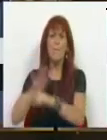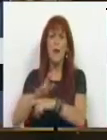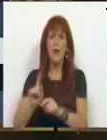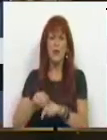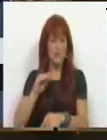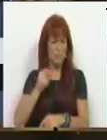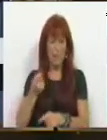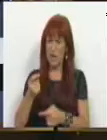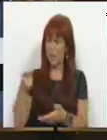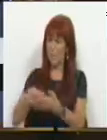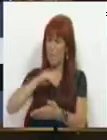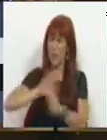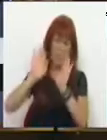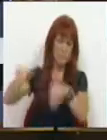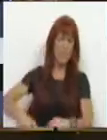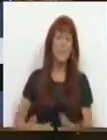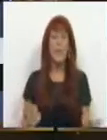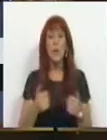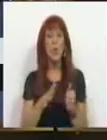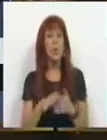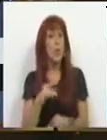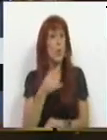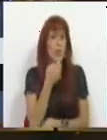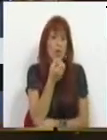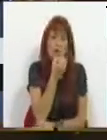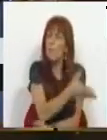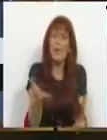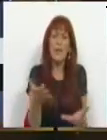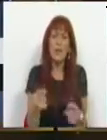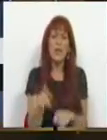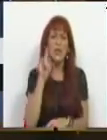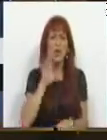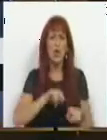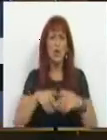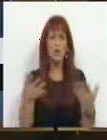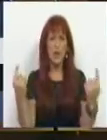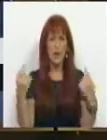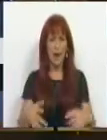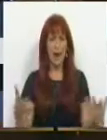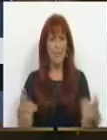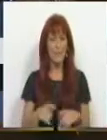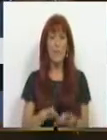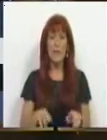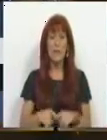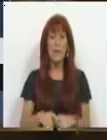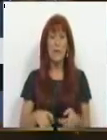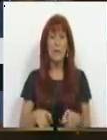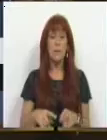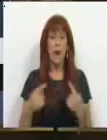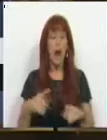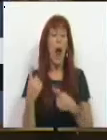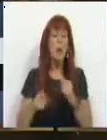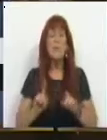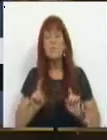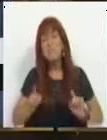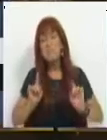baixos são os preços que lhes pagam. Tudo isto é um enorme desperdício, senhoras e senhores deputados. Começam a existir